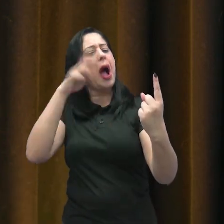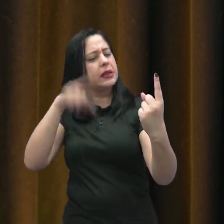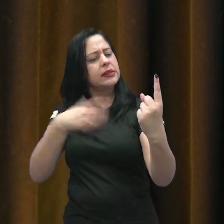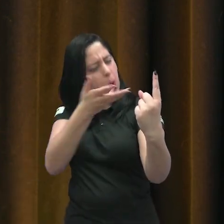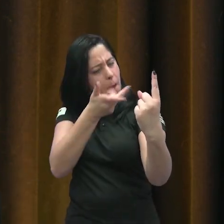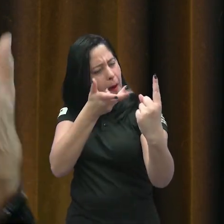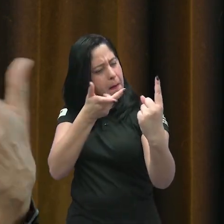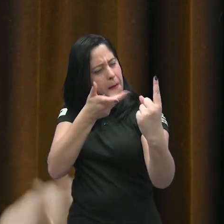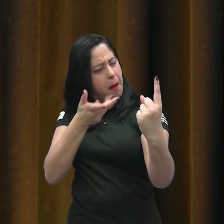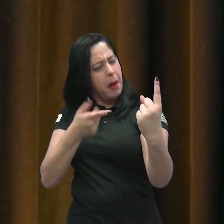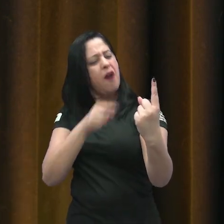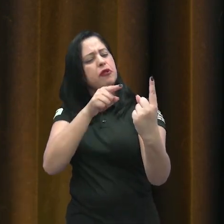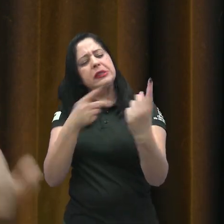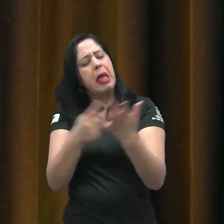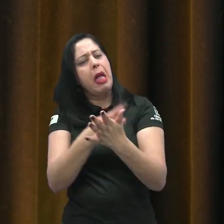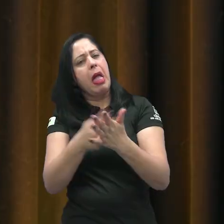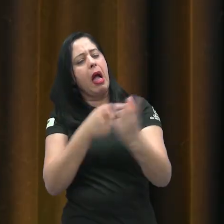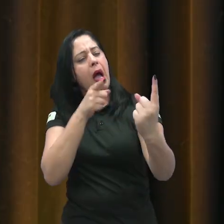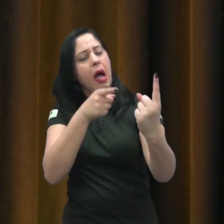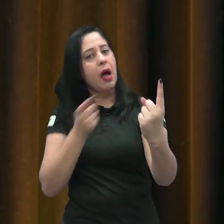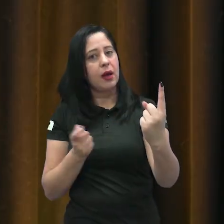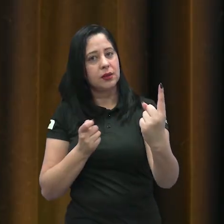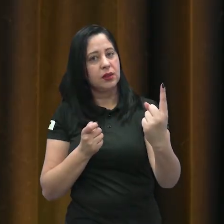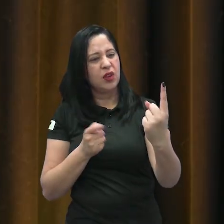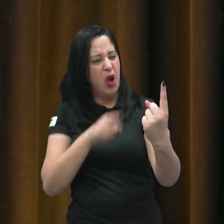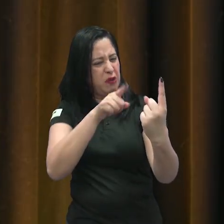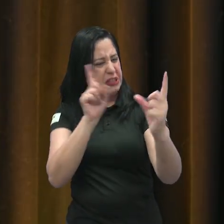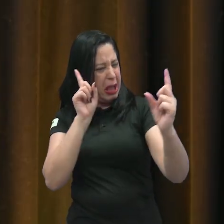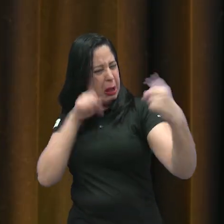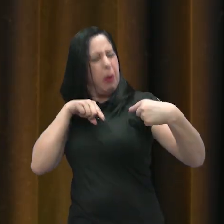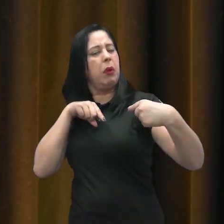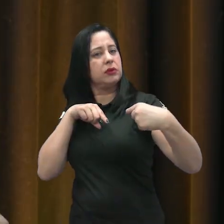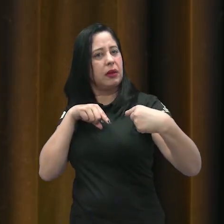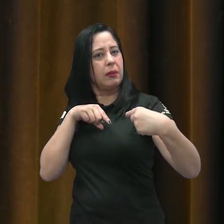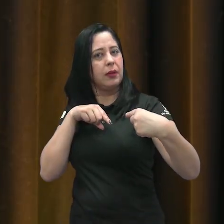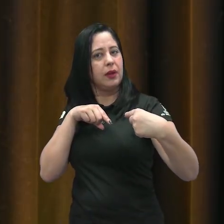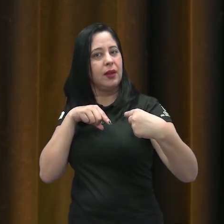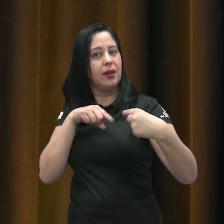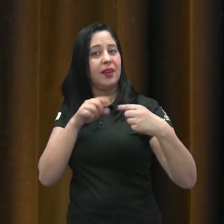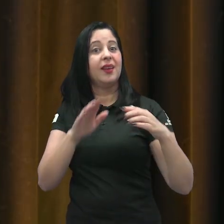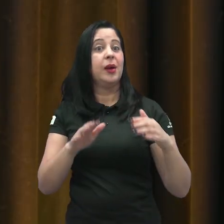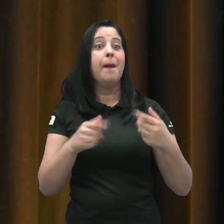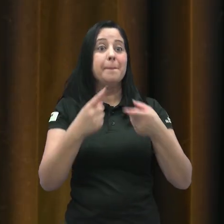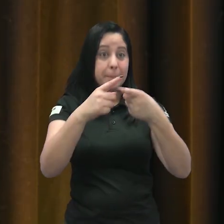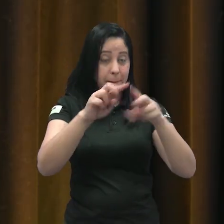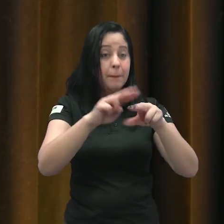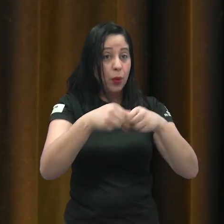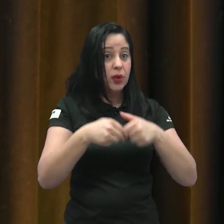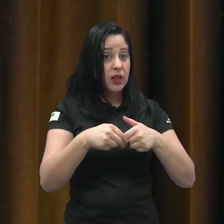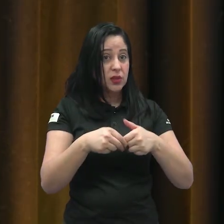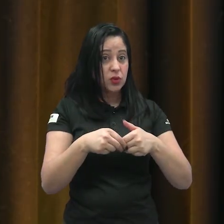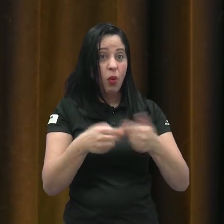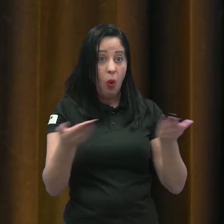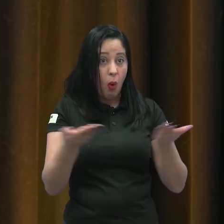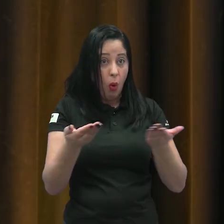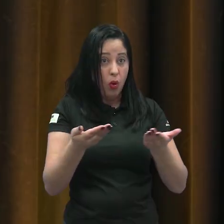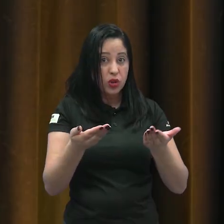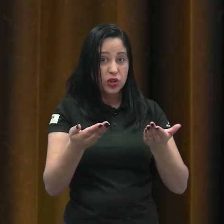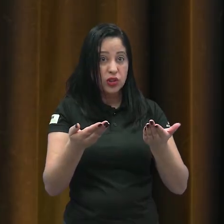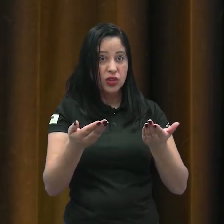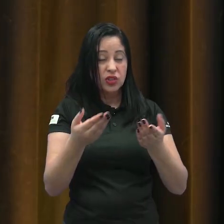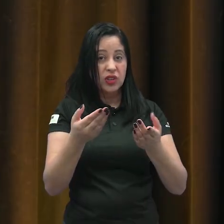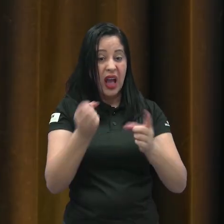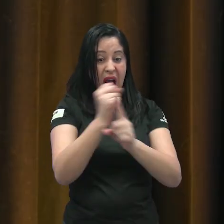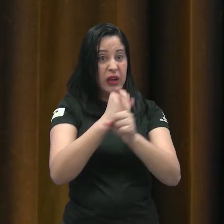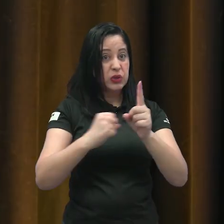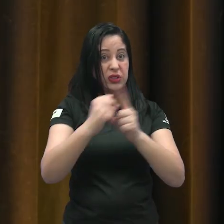né? Tem que ser diferente. Ou então que ela está contra mim. Então, assim, muitas coisas dessas polarizações que a gente vê hoje em dia tem a ver